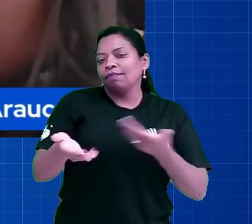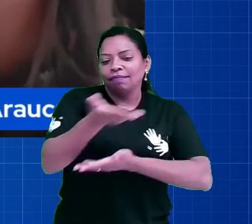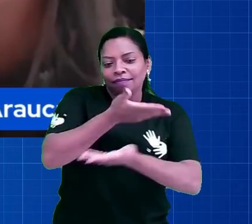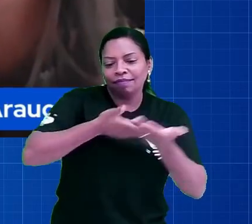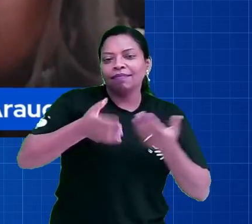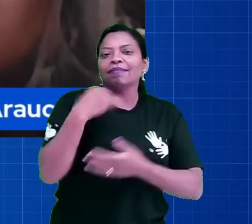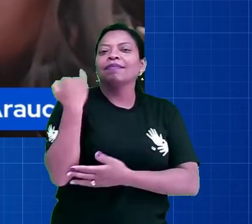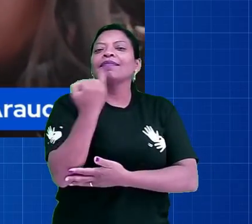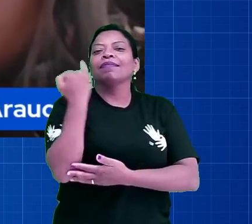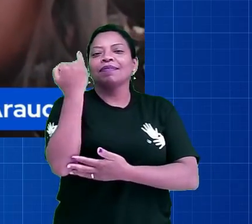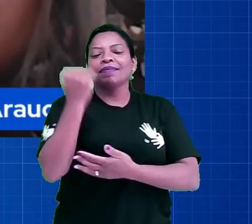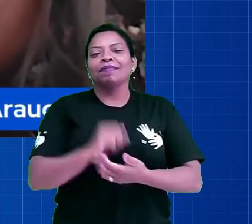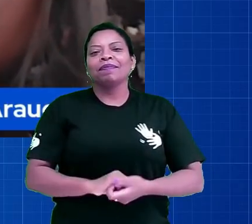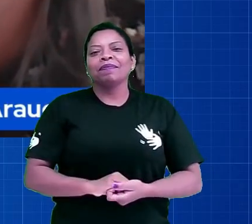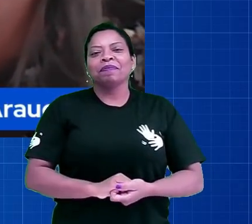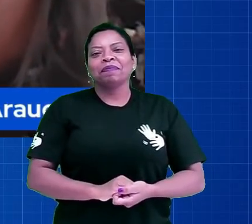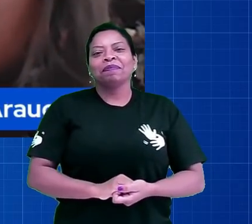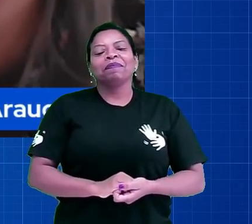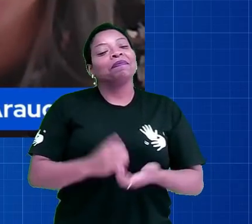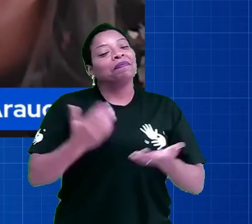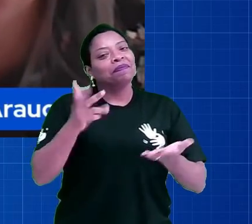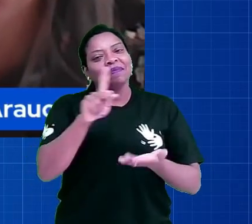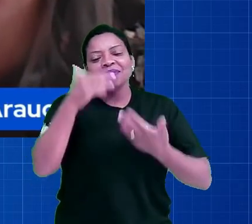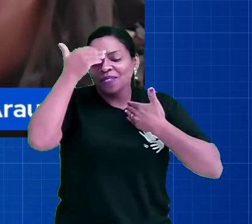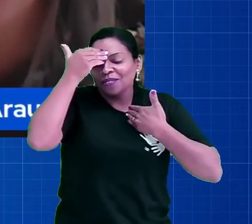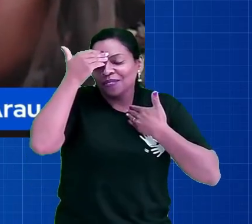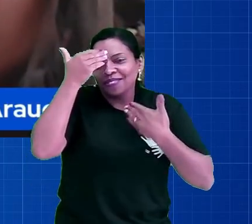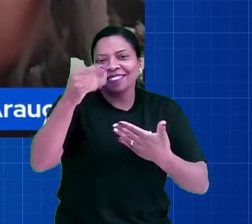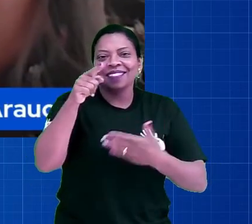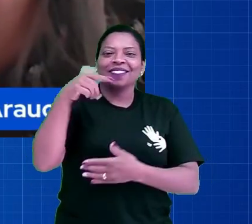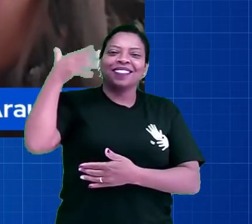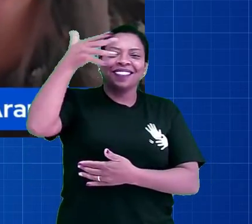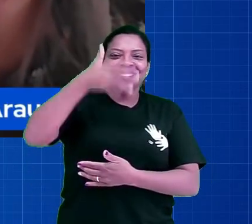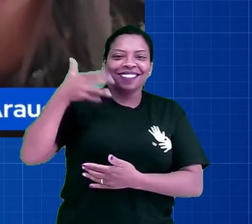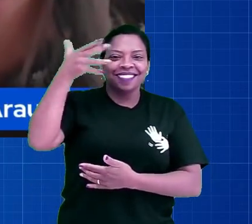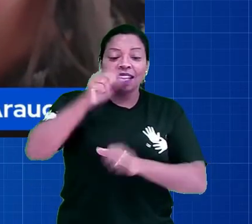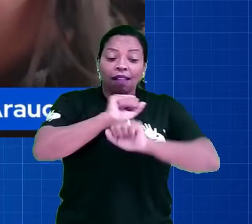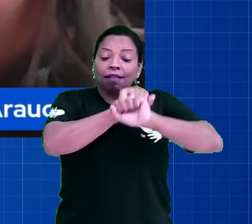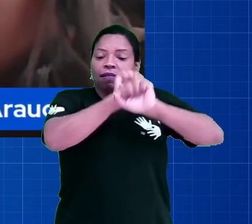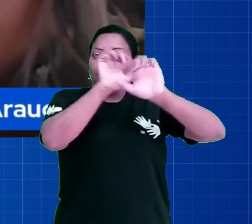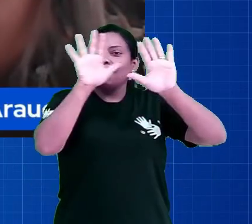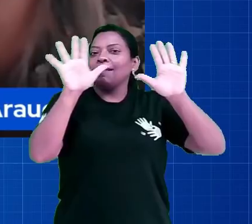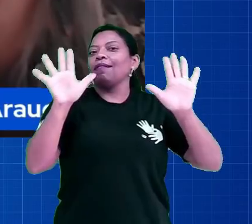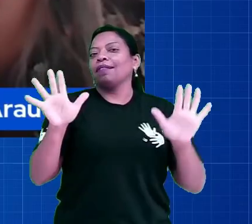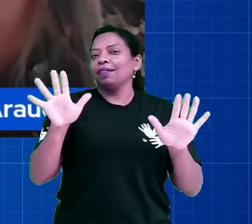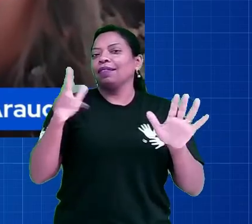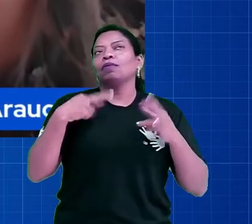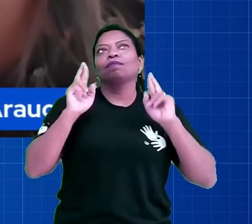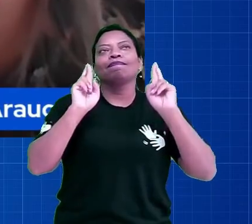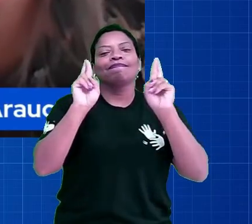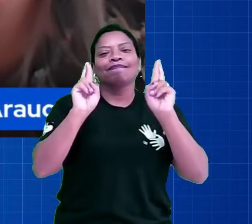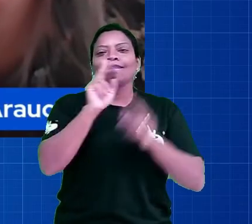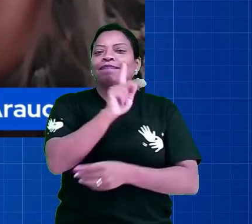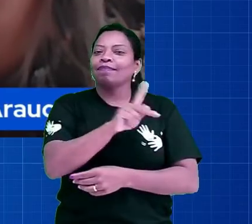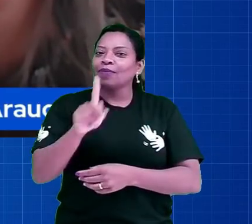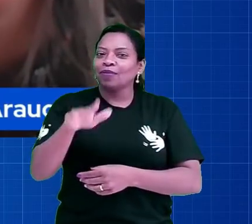também. Então, realmente, prof, muito obrigada pela sua fala, foi bastante esclarecedora. Espero que os profissionais da